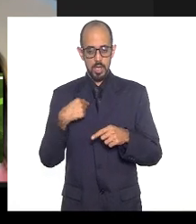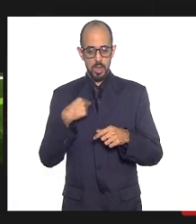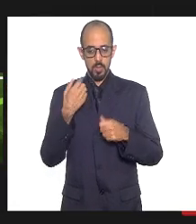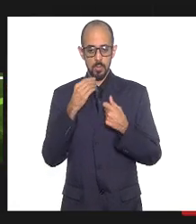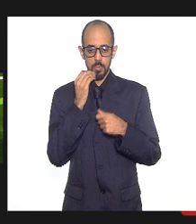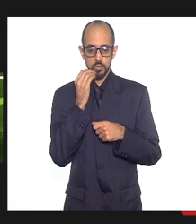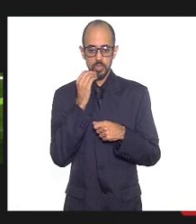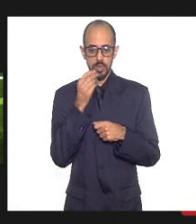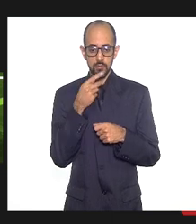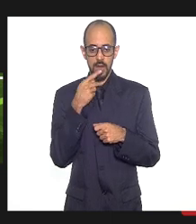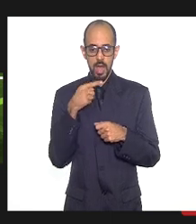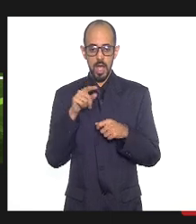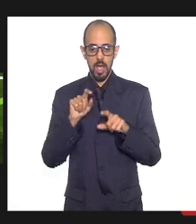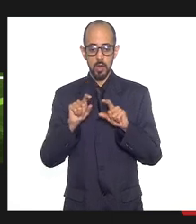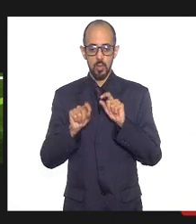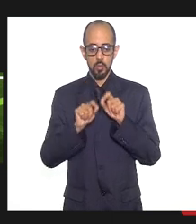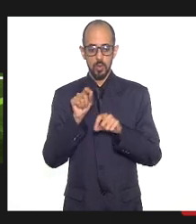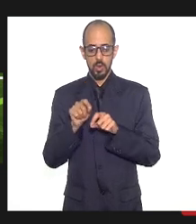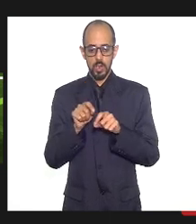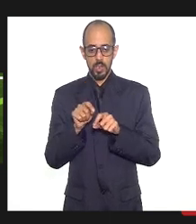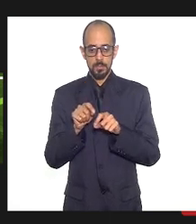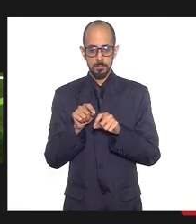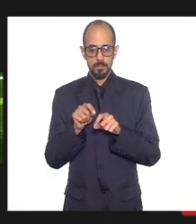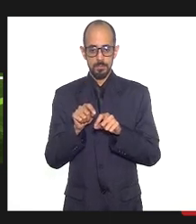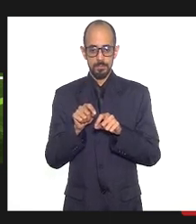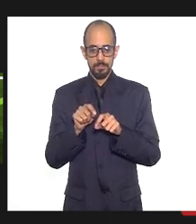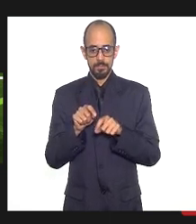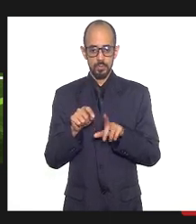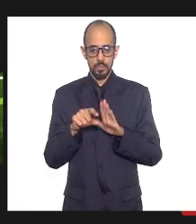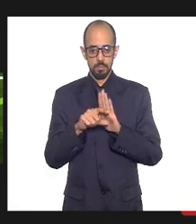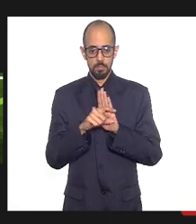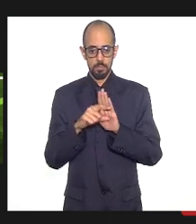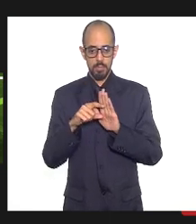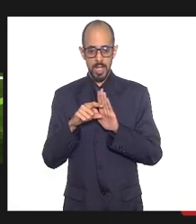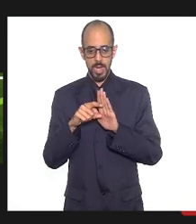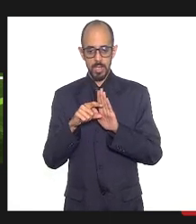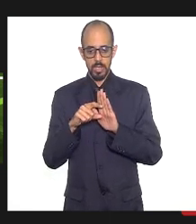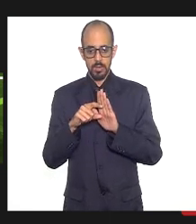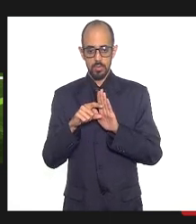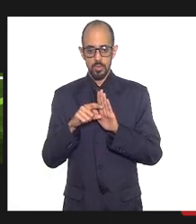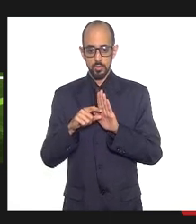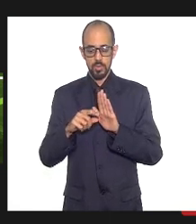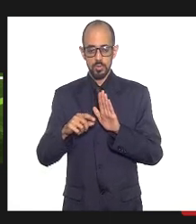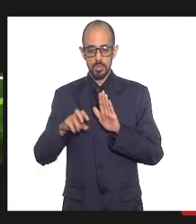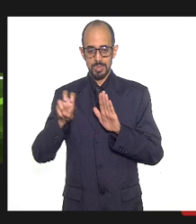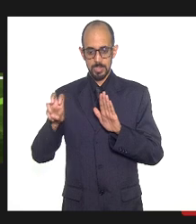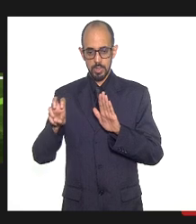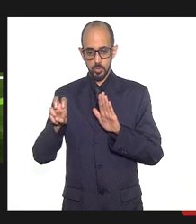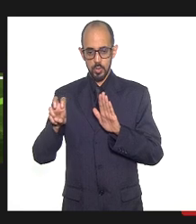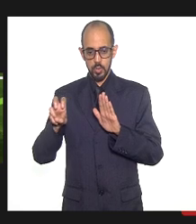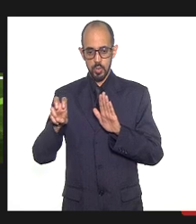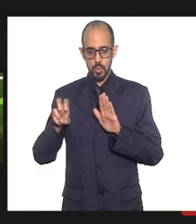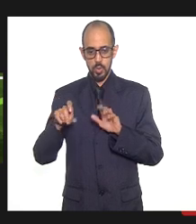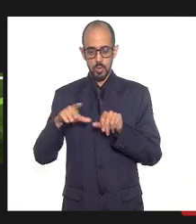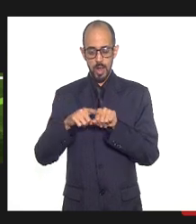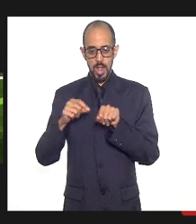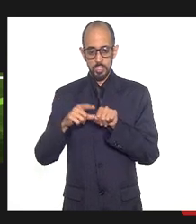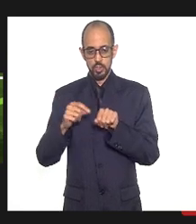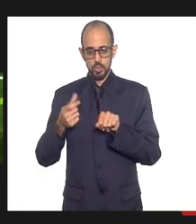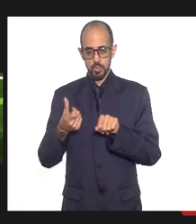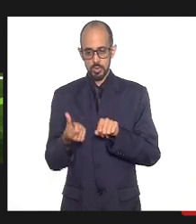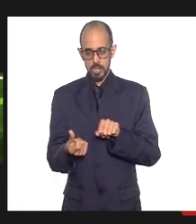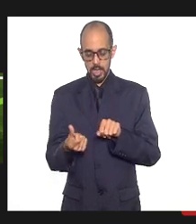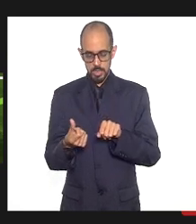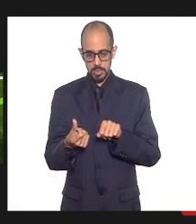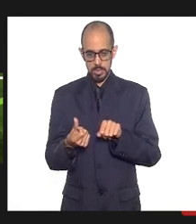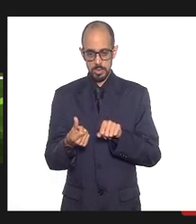falar especificamente do parágrafo 5 do artigo 6, né, que ele traz uma